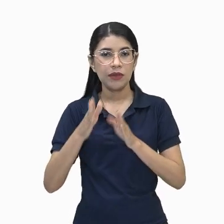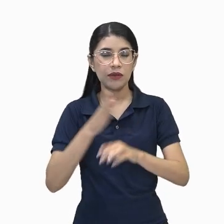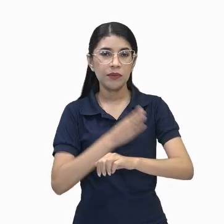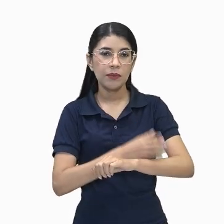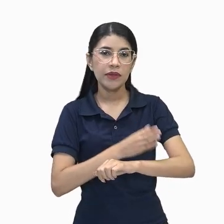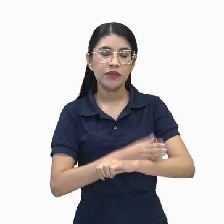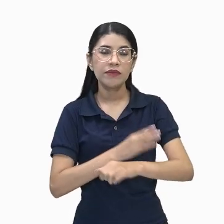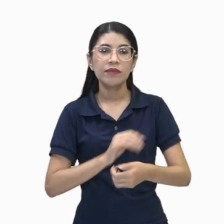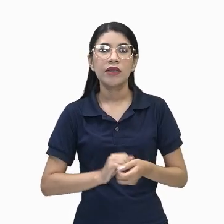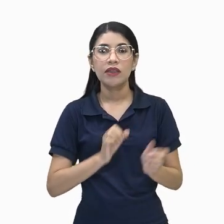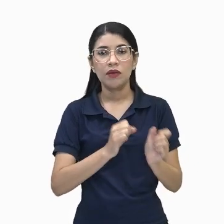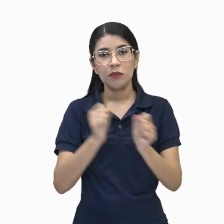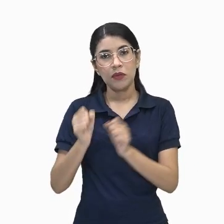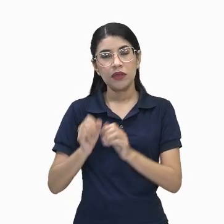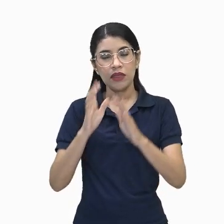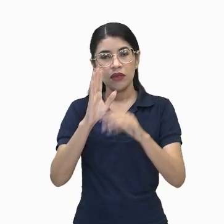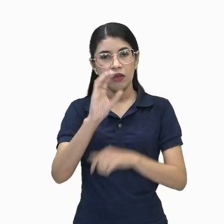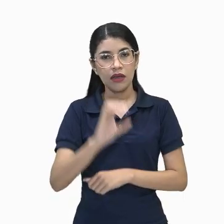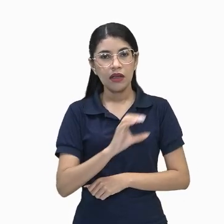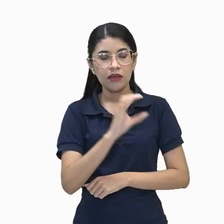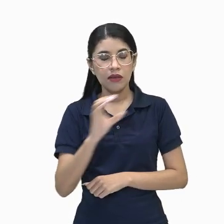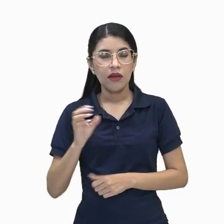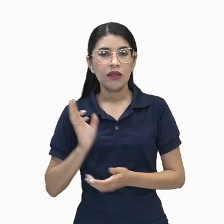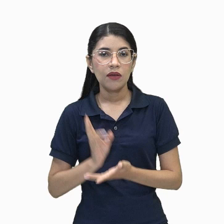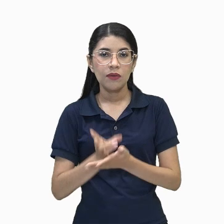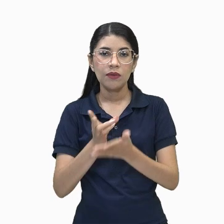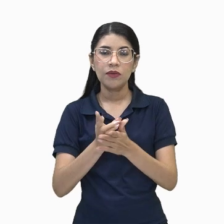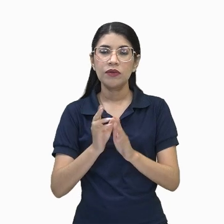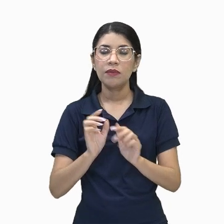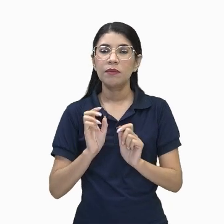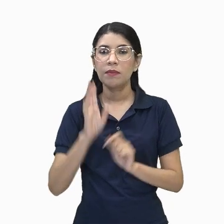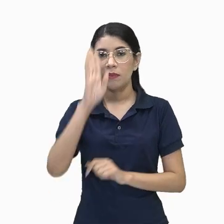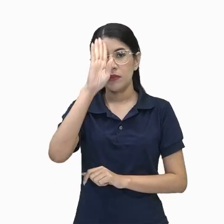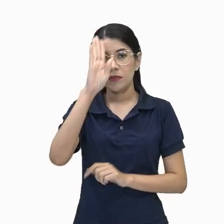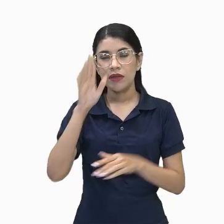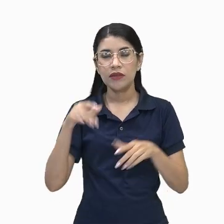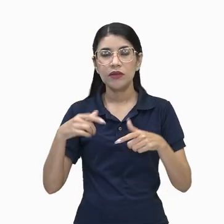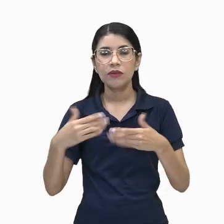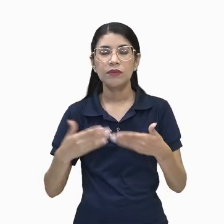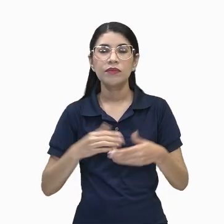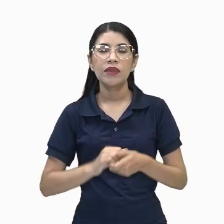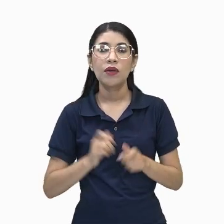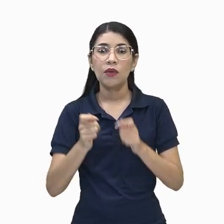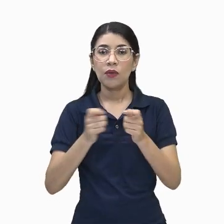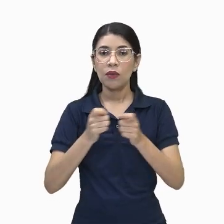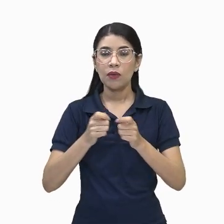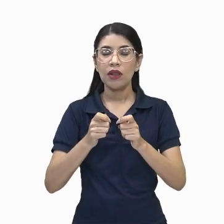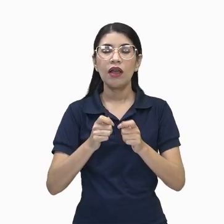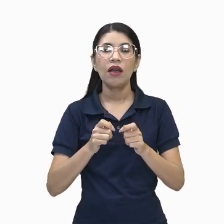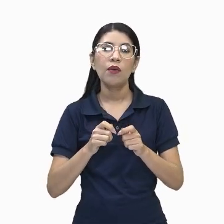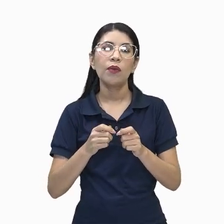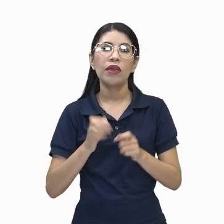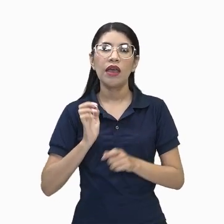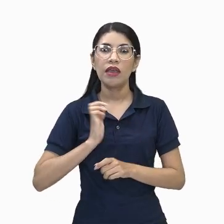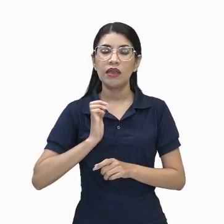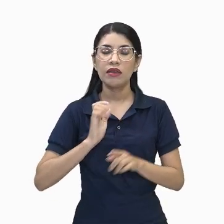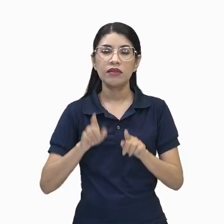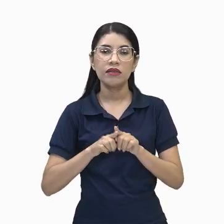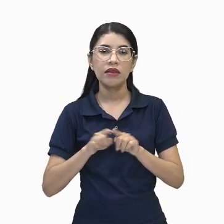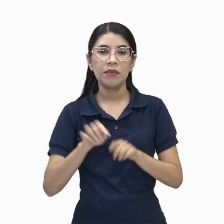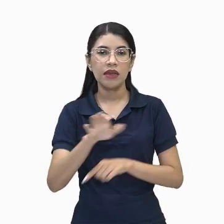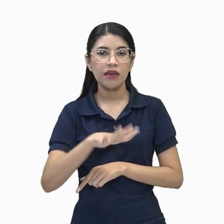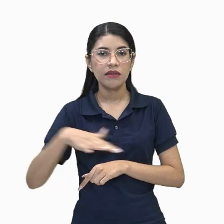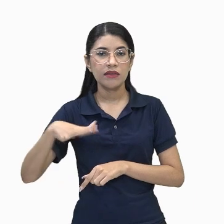poder da Igreja Católica medieval esteve presente sobretudo no controle de terras e bens. A igreja detinha vastas propriedades